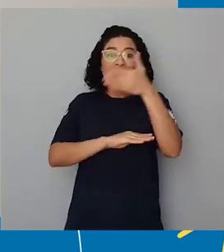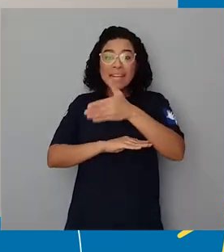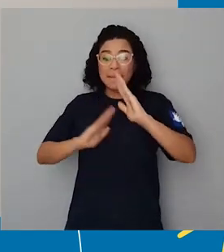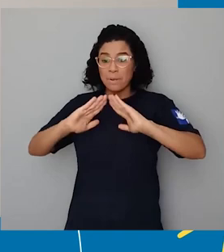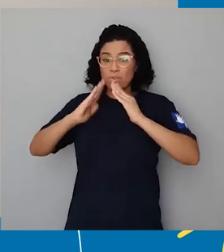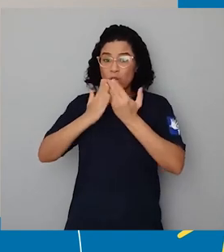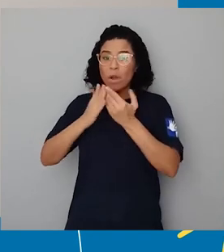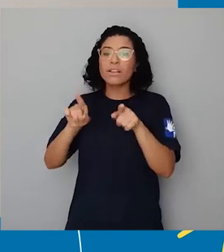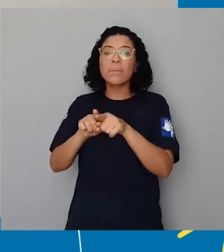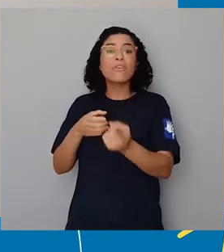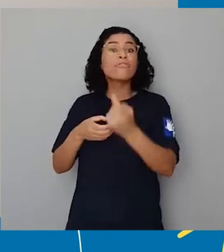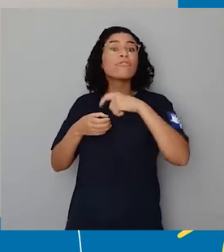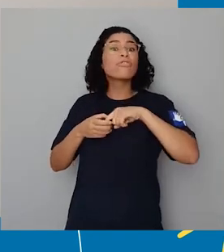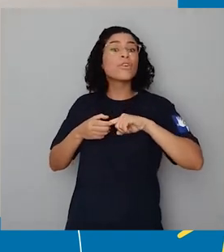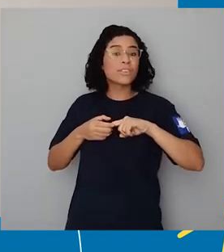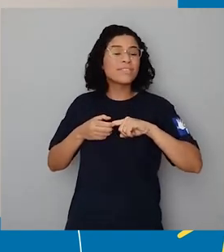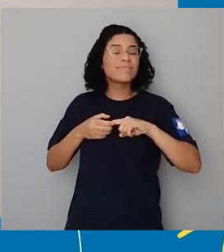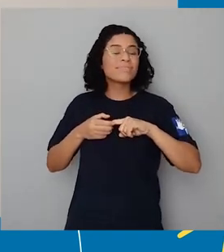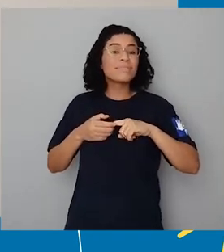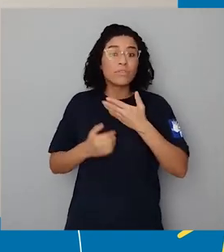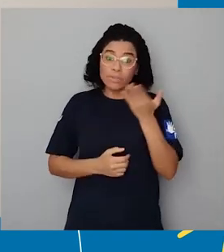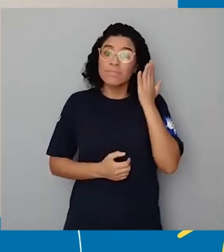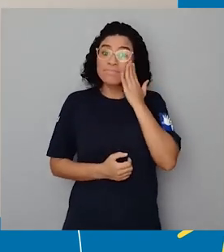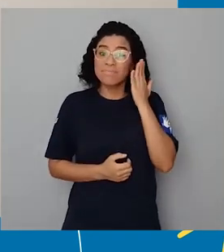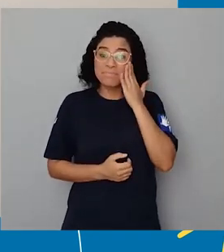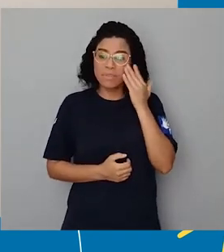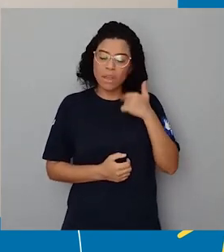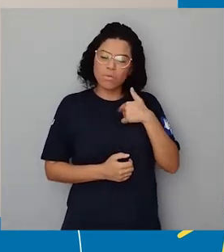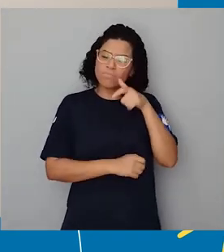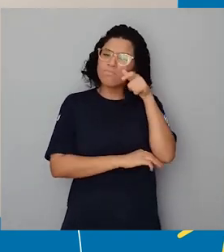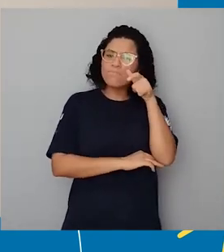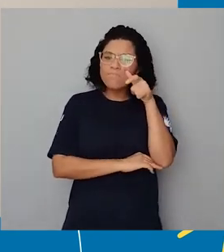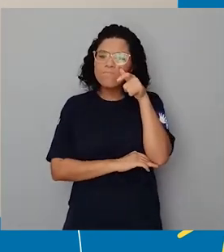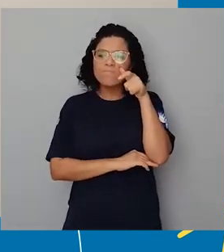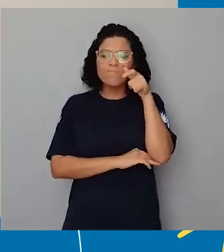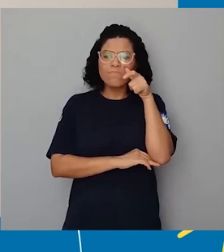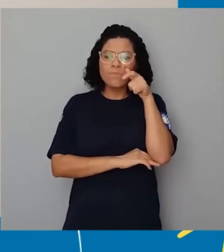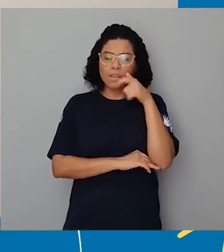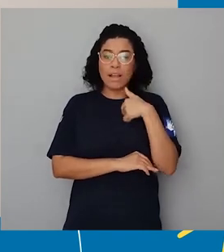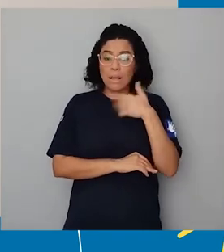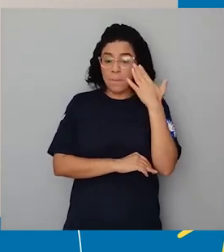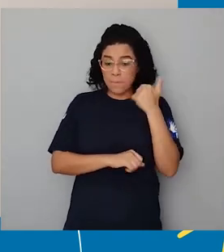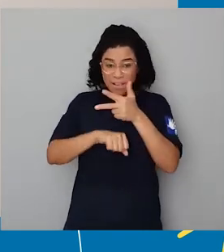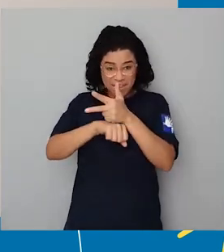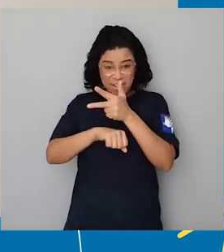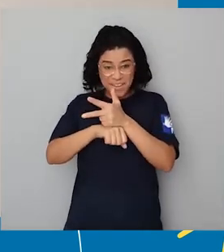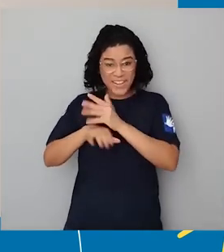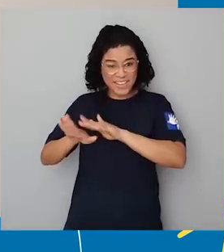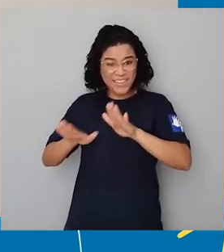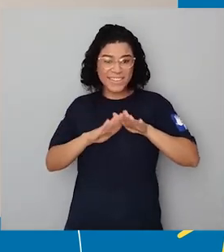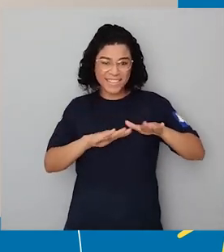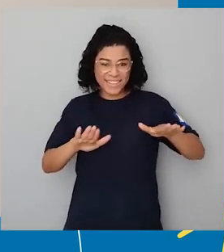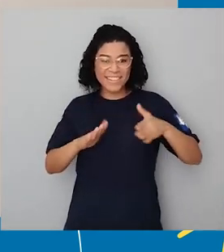ao voltar da escola. E vocês sabem que eu estava assistindo aquele canal que eu não gosto, eu amo,